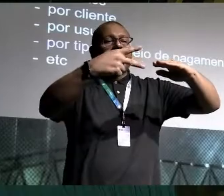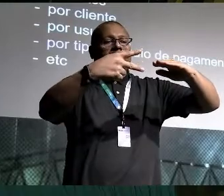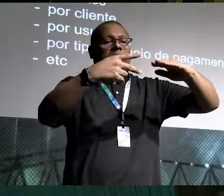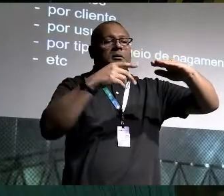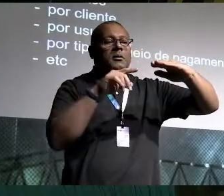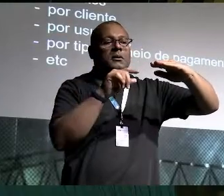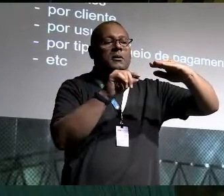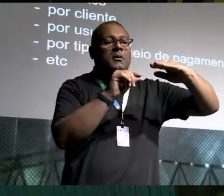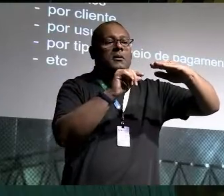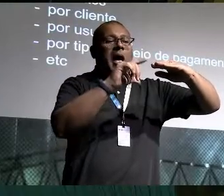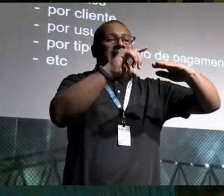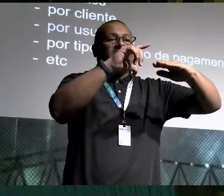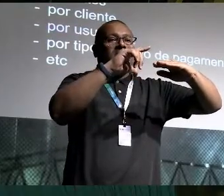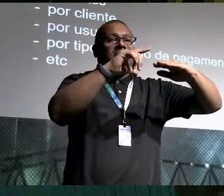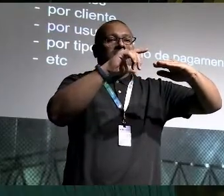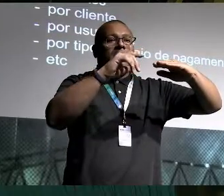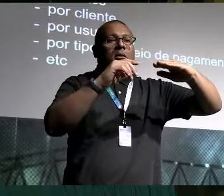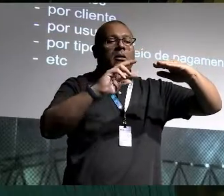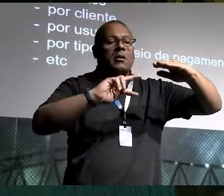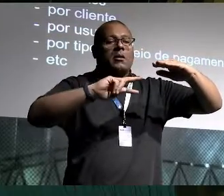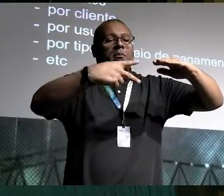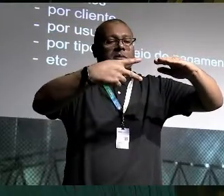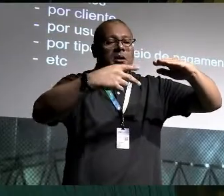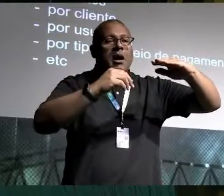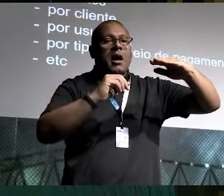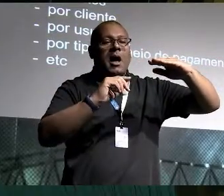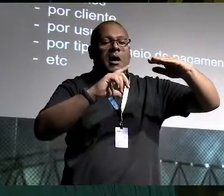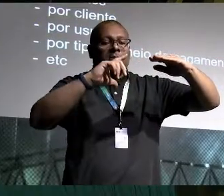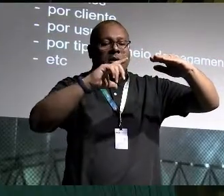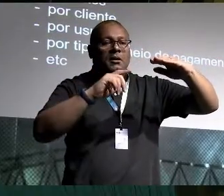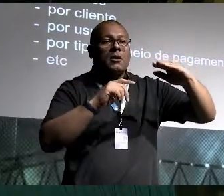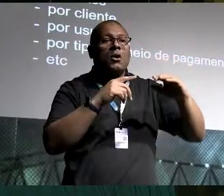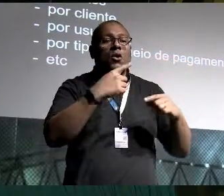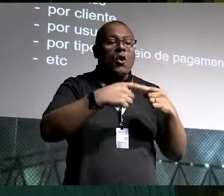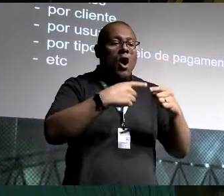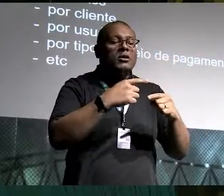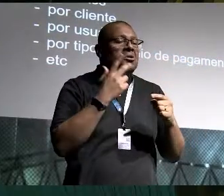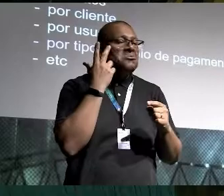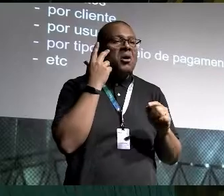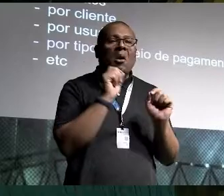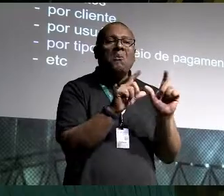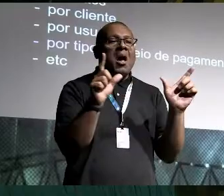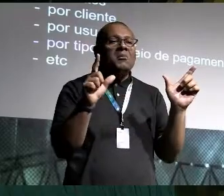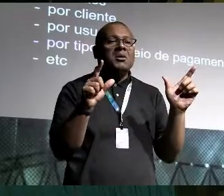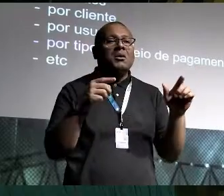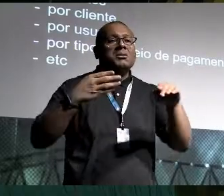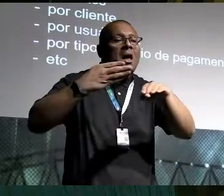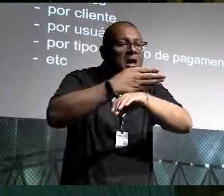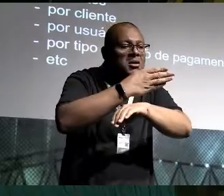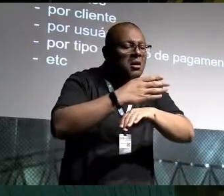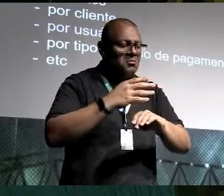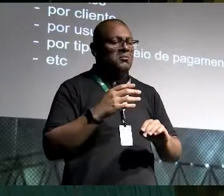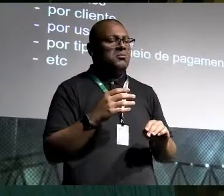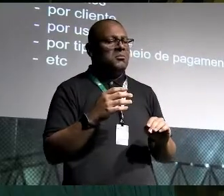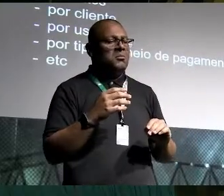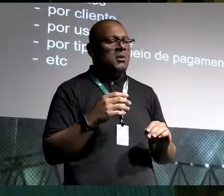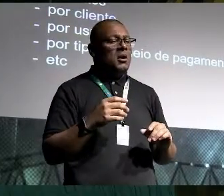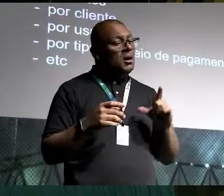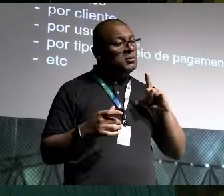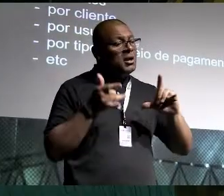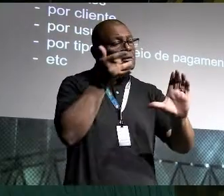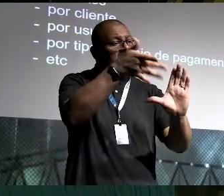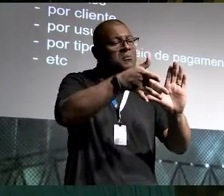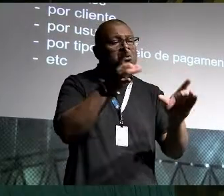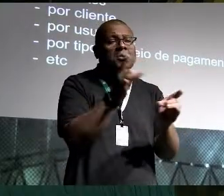seu código sem precisar fazer um deploy novo. Então, imagina que você tem uma funcionalidade nova que você está lançando e